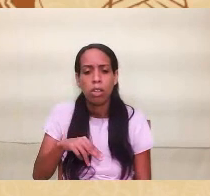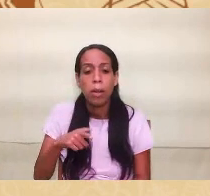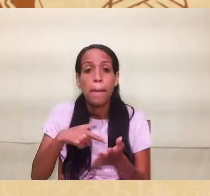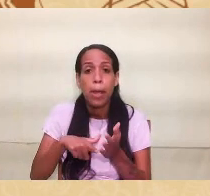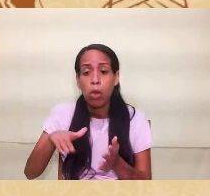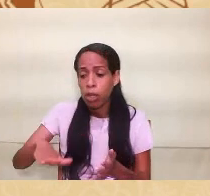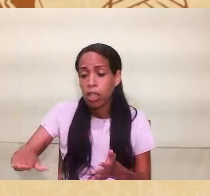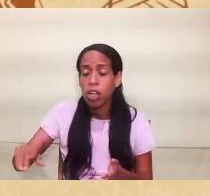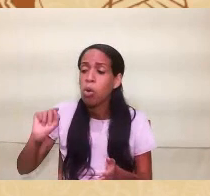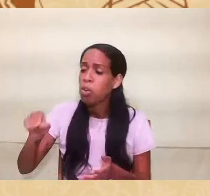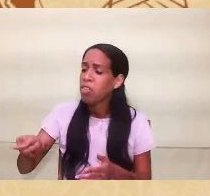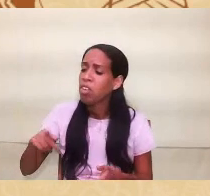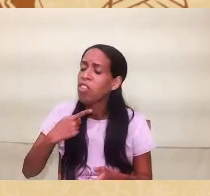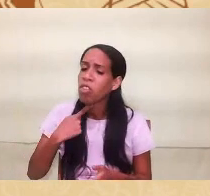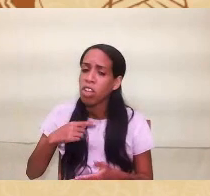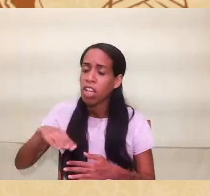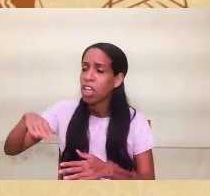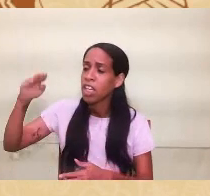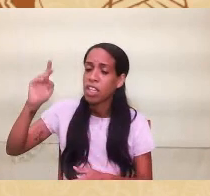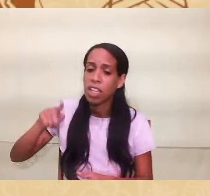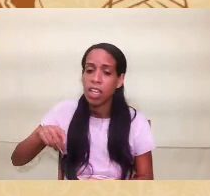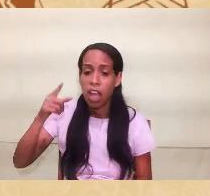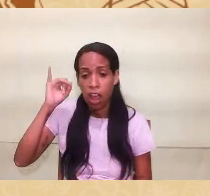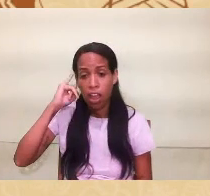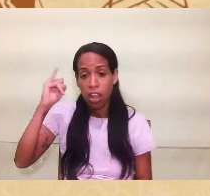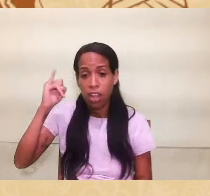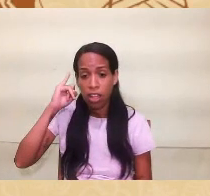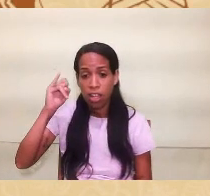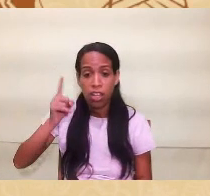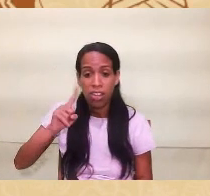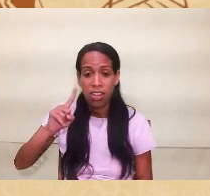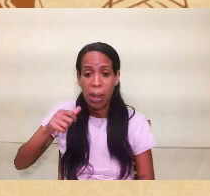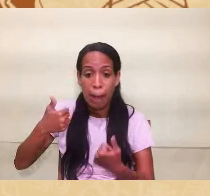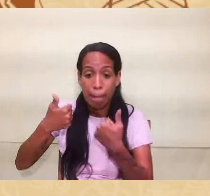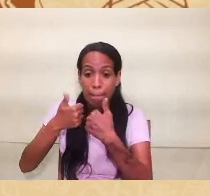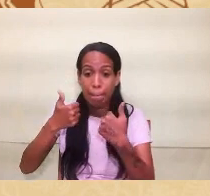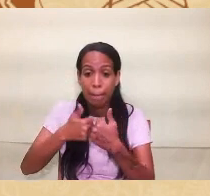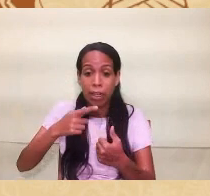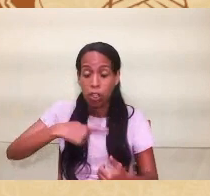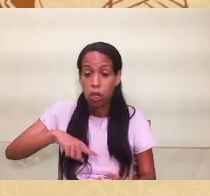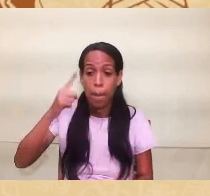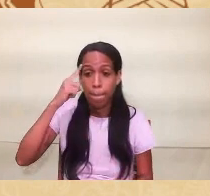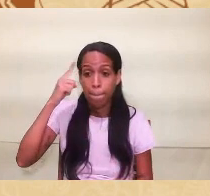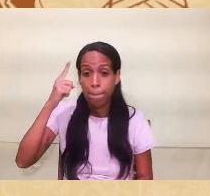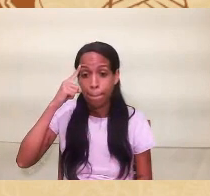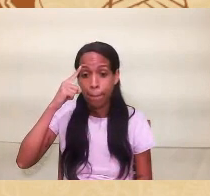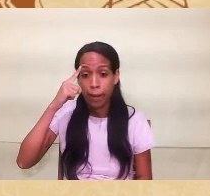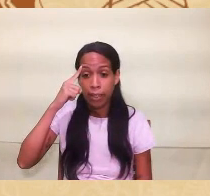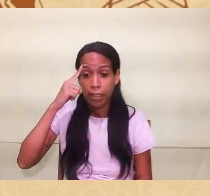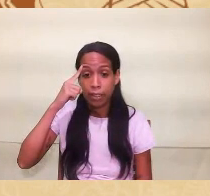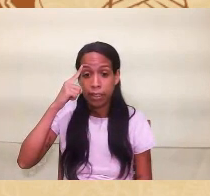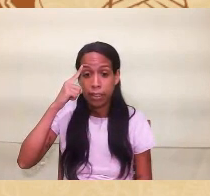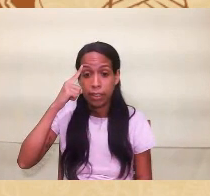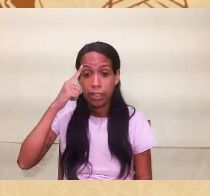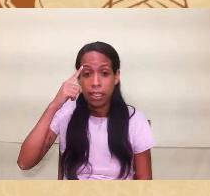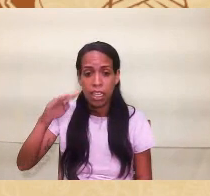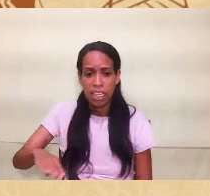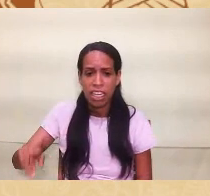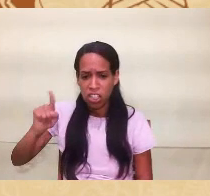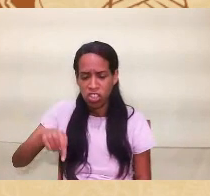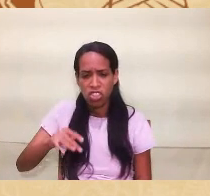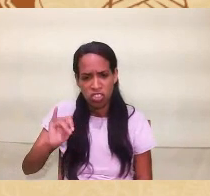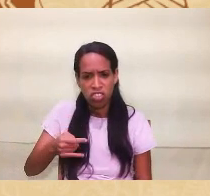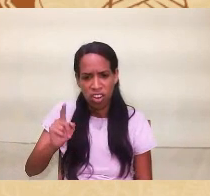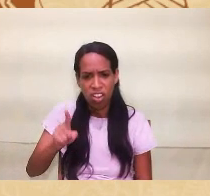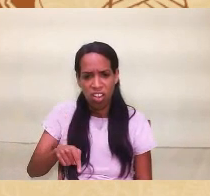quando crescer, é justamente essa ideia que não bate muito com o que a gente pensa, né? Nossa, a criança já é, ela é